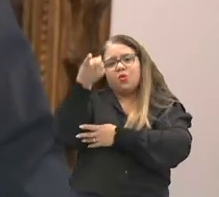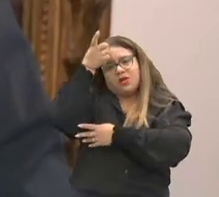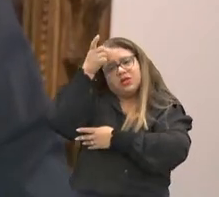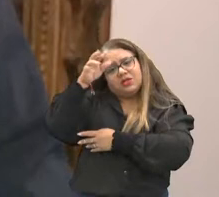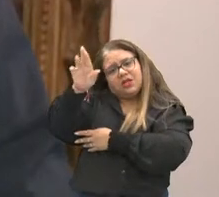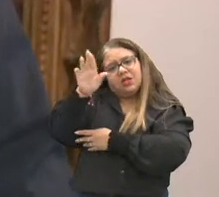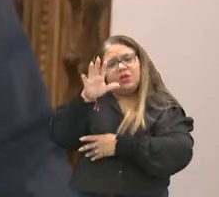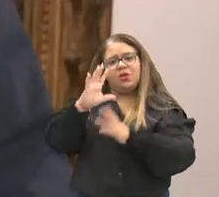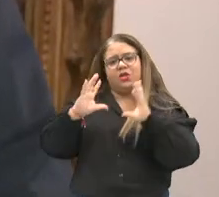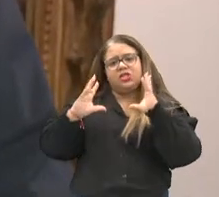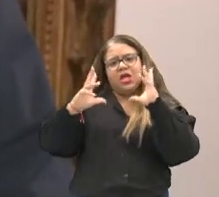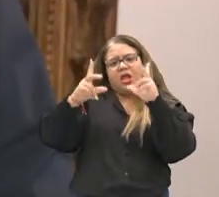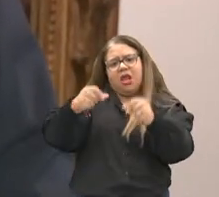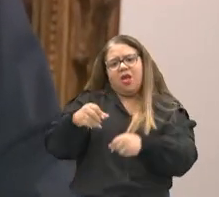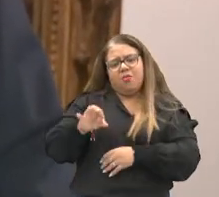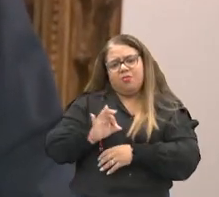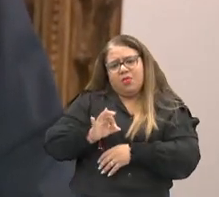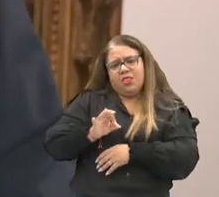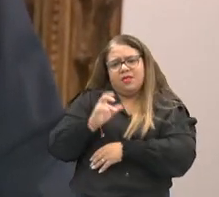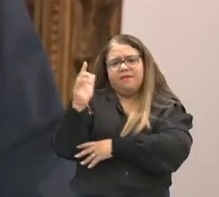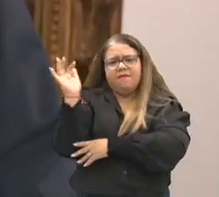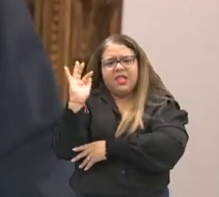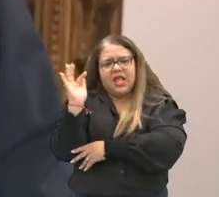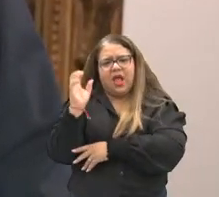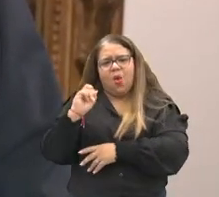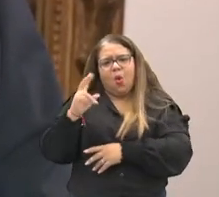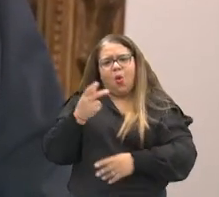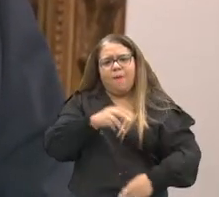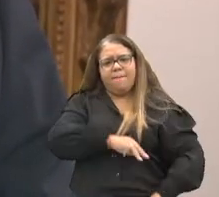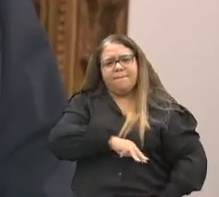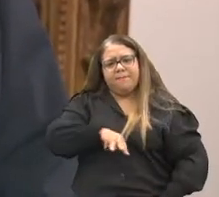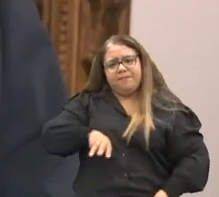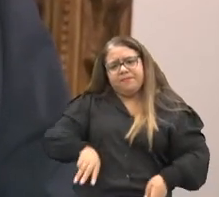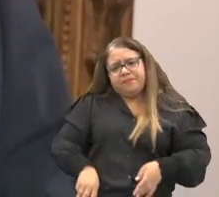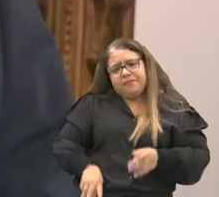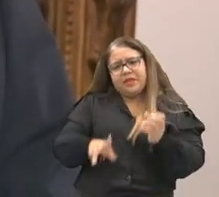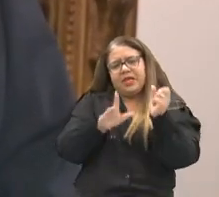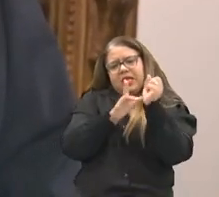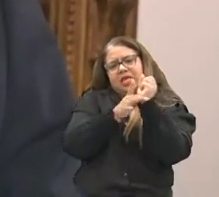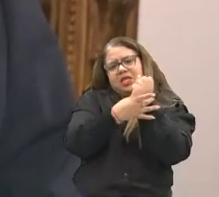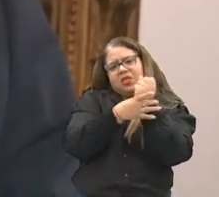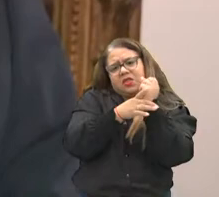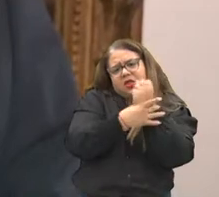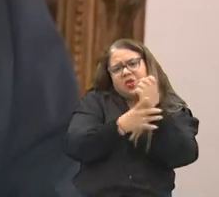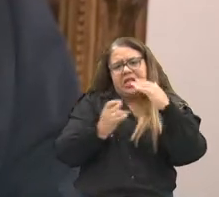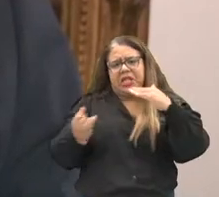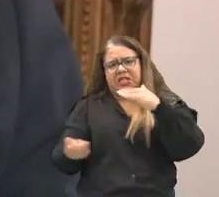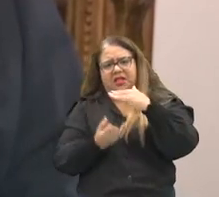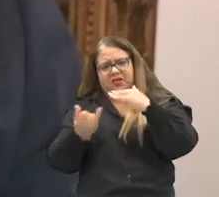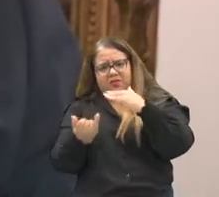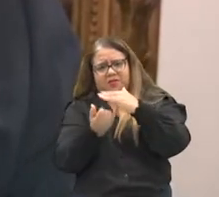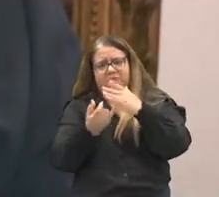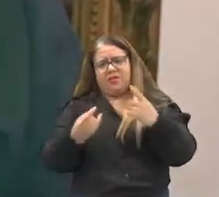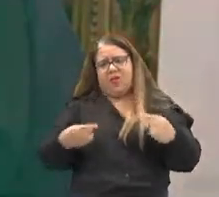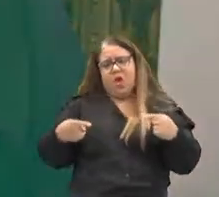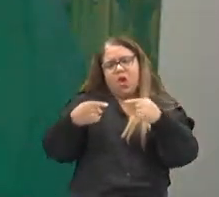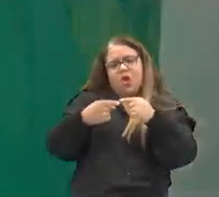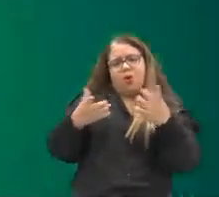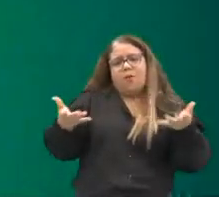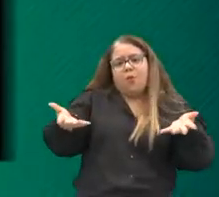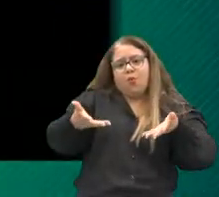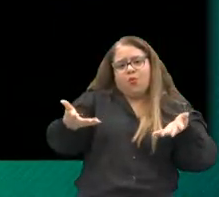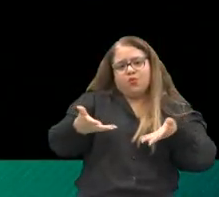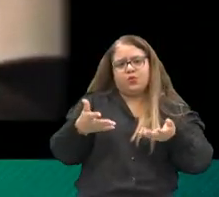Federal ou ao Ministério da segurança institucional, uma coisa assim equivalente ao cargo de